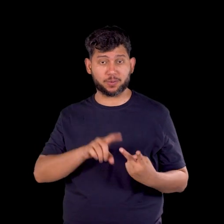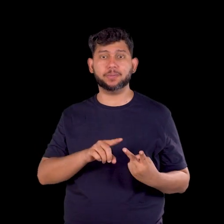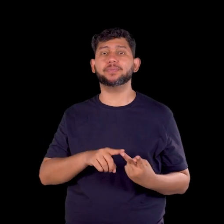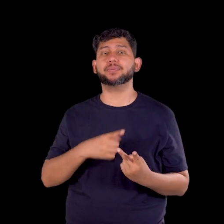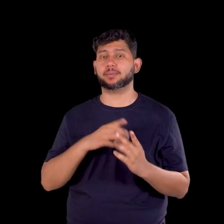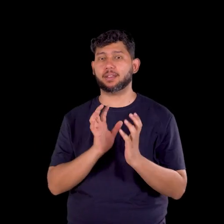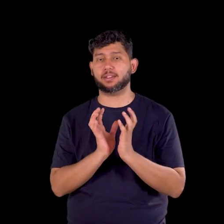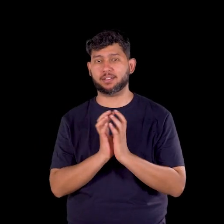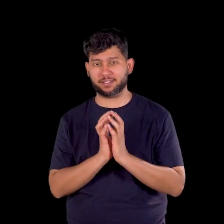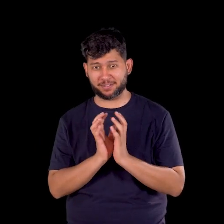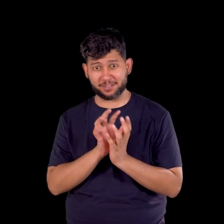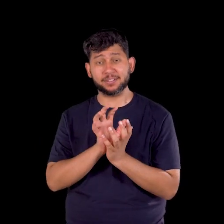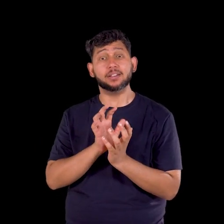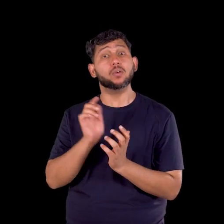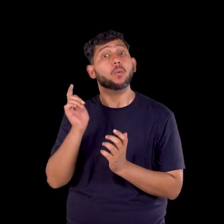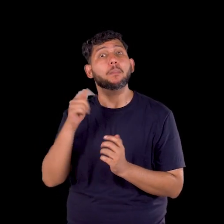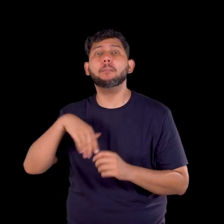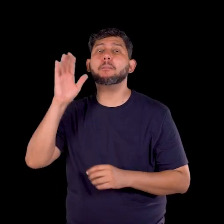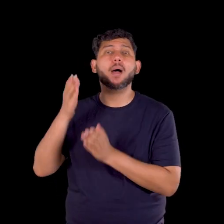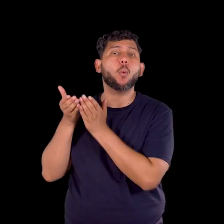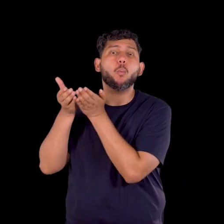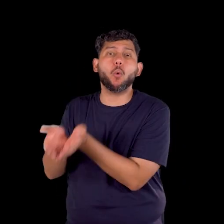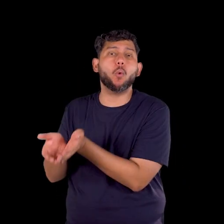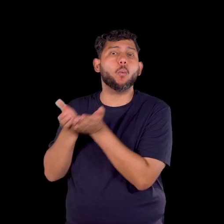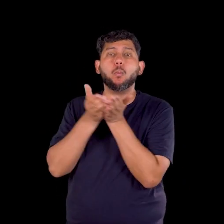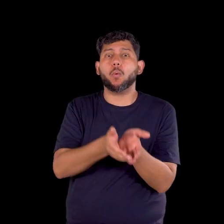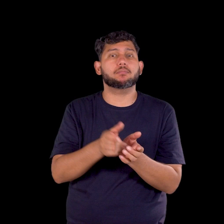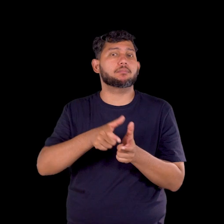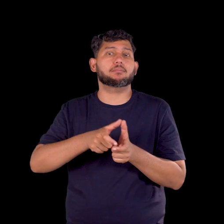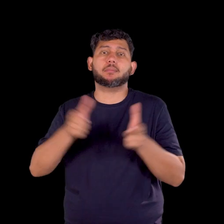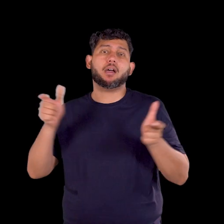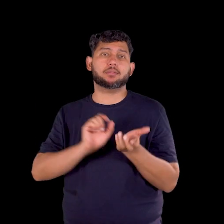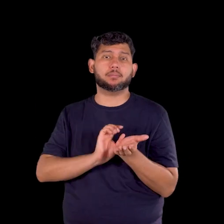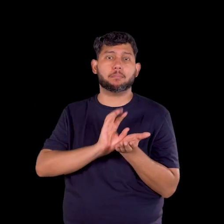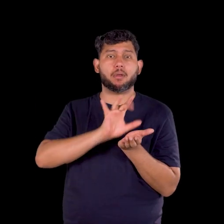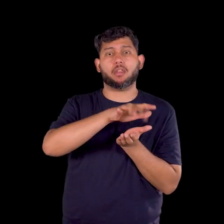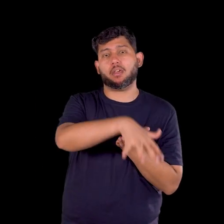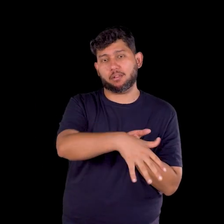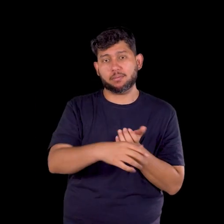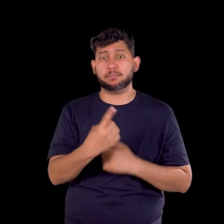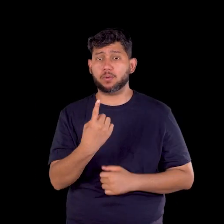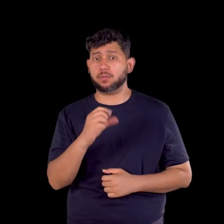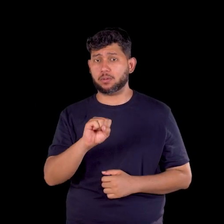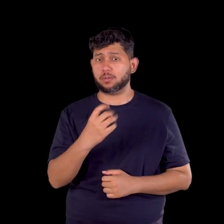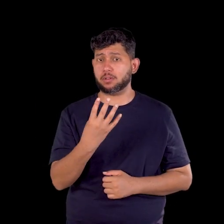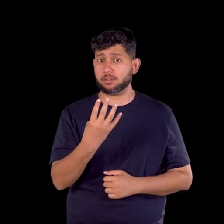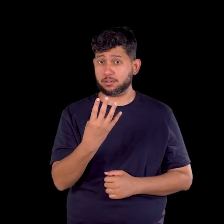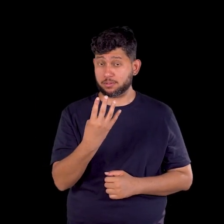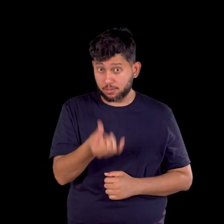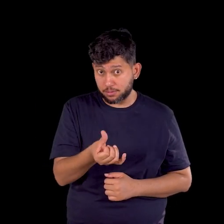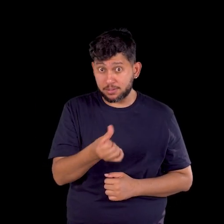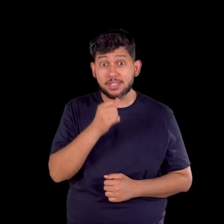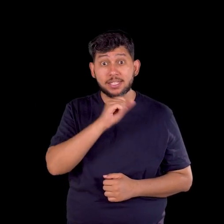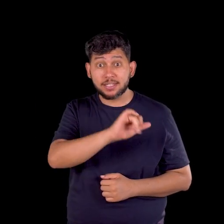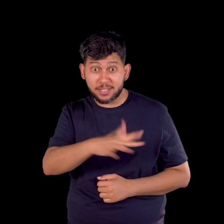se destacavam como os mais movimentados do país. A partir de 1846, o Porto de Santos, em